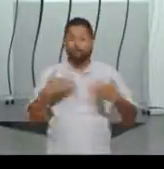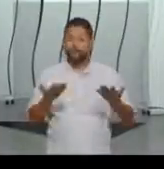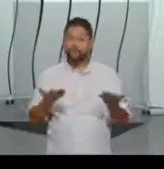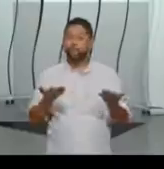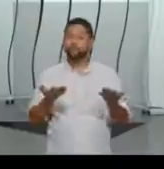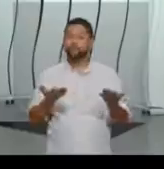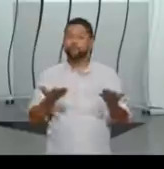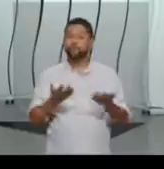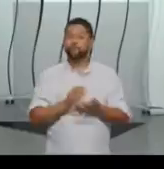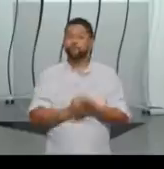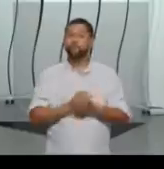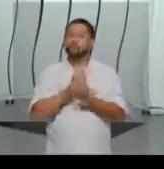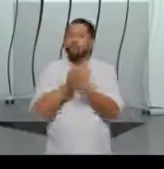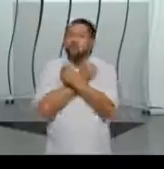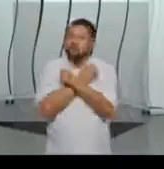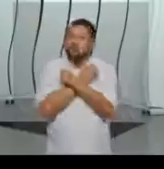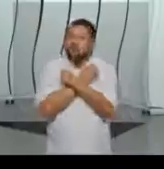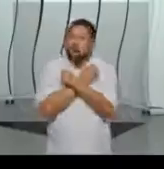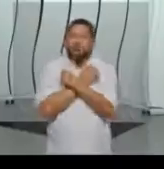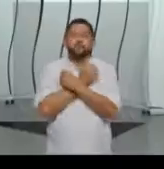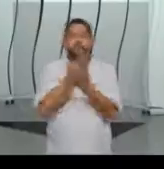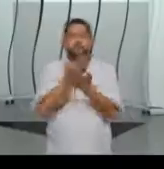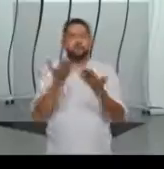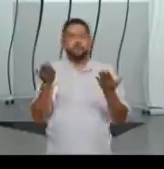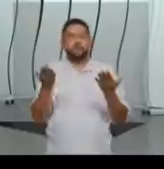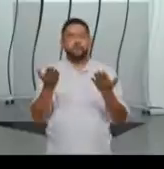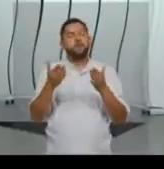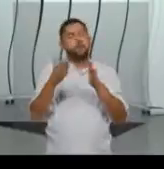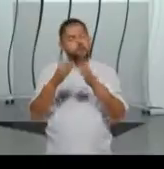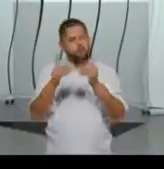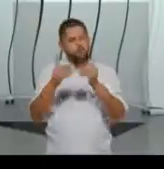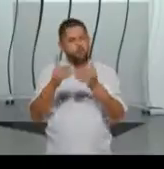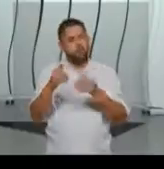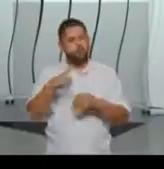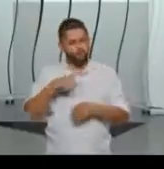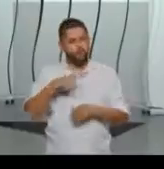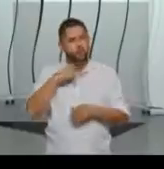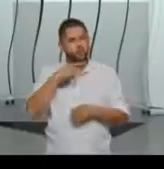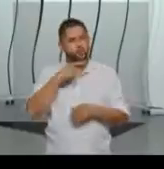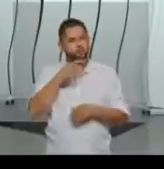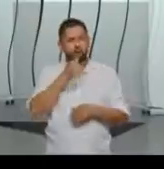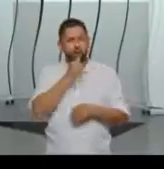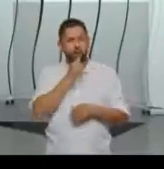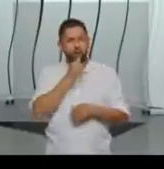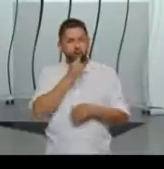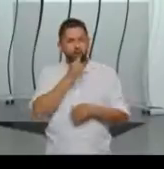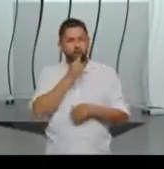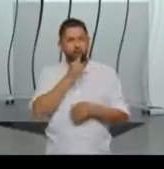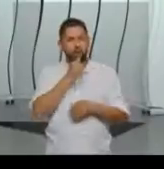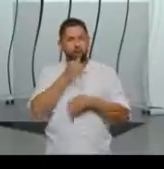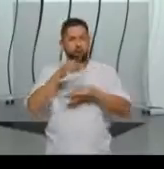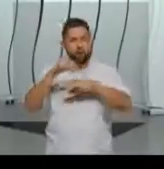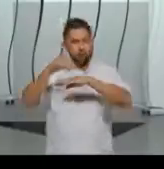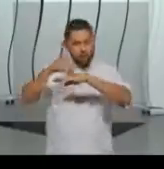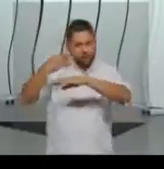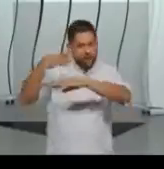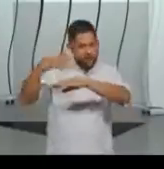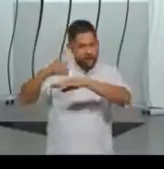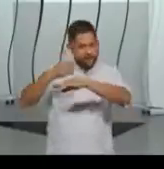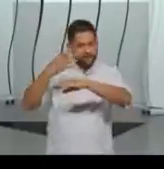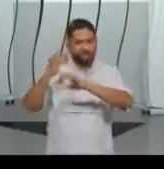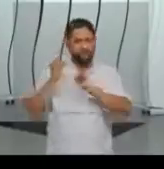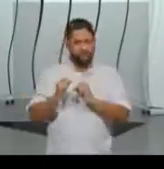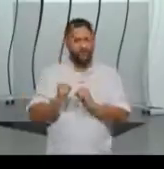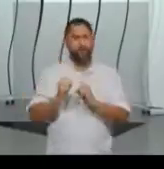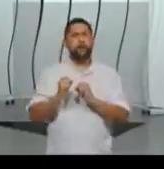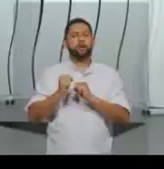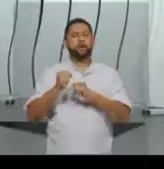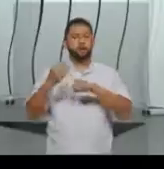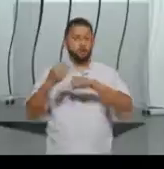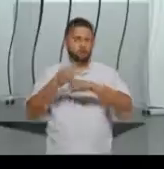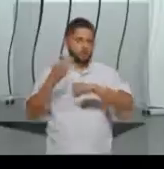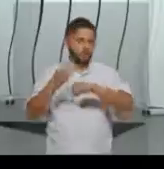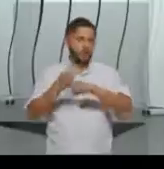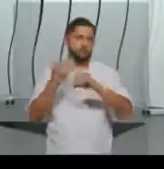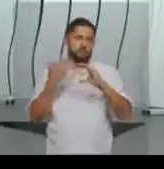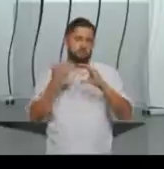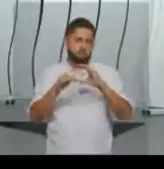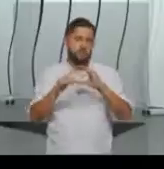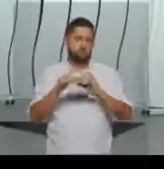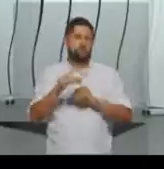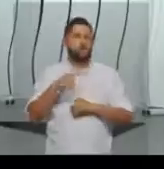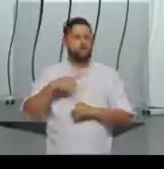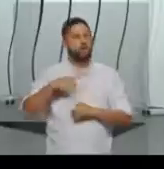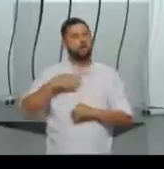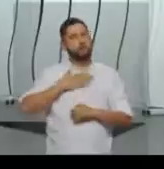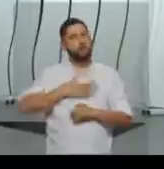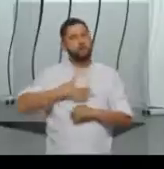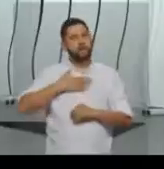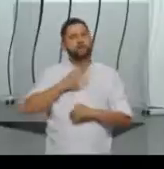mais, eu quero deixar a vocês um grande abraço e pedir a vocês, se vocês ficaram com alguma dúvida, Manda suas dúvidas aqui no nosso canal de atendimento, vai ser